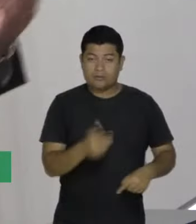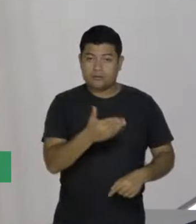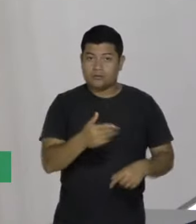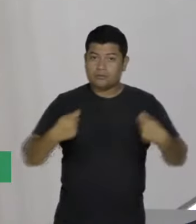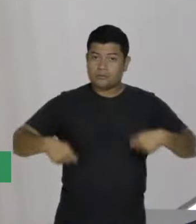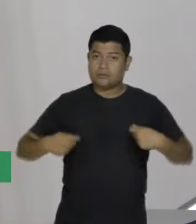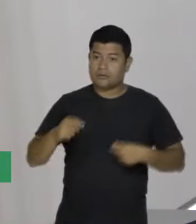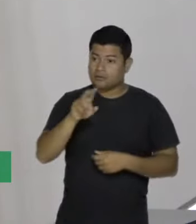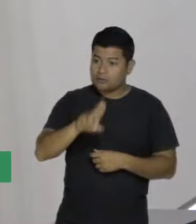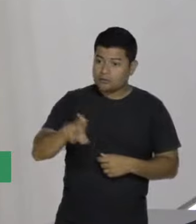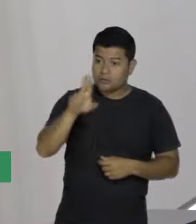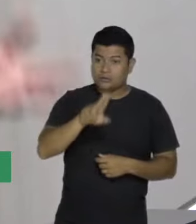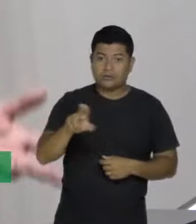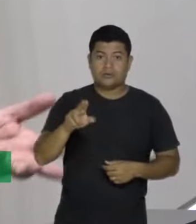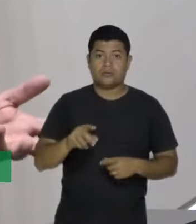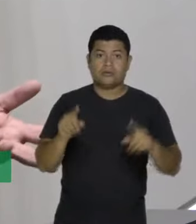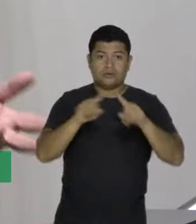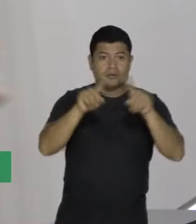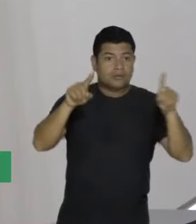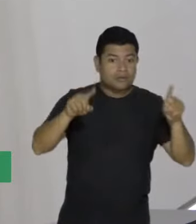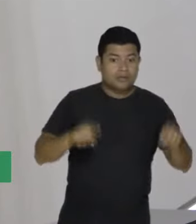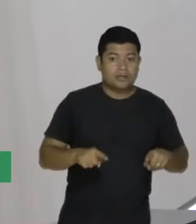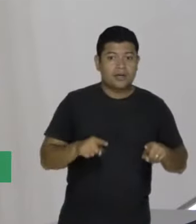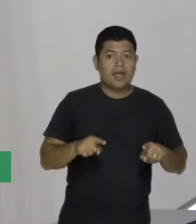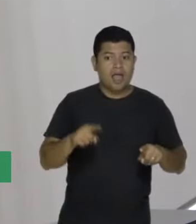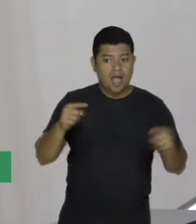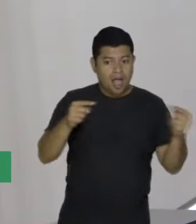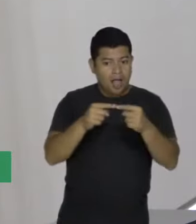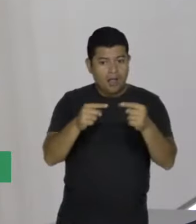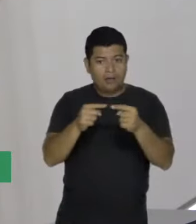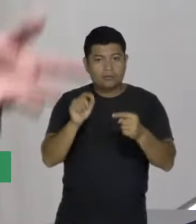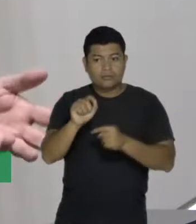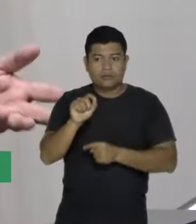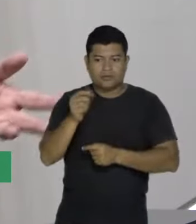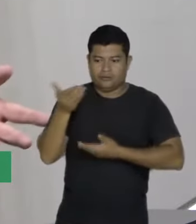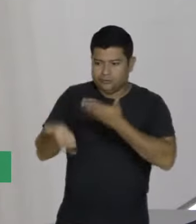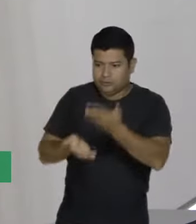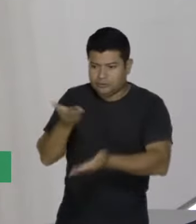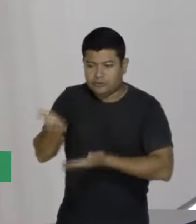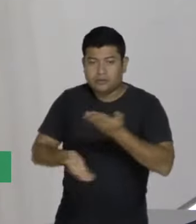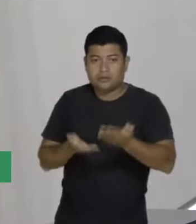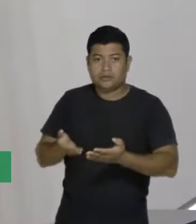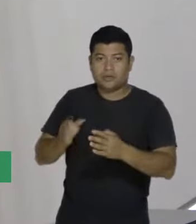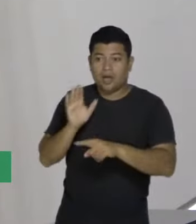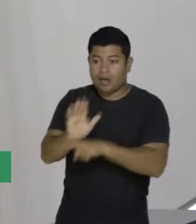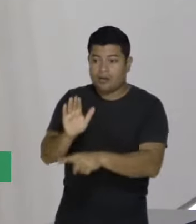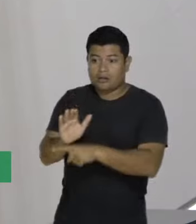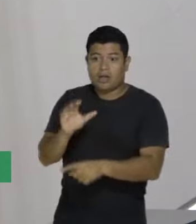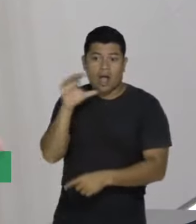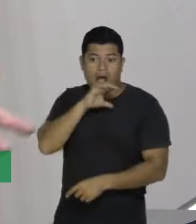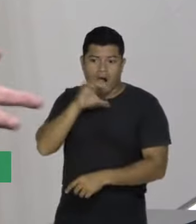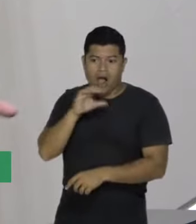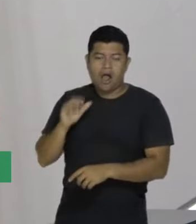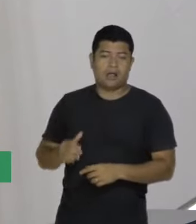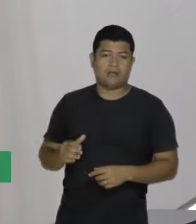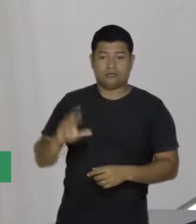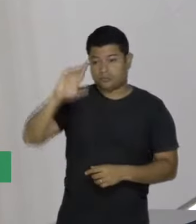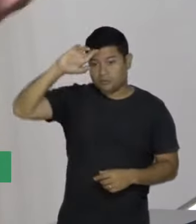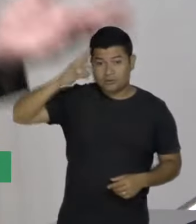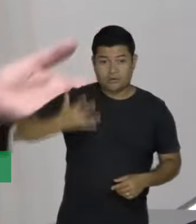é atribuído. Servidor, atender, fazer o melhor, ter rapidez,